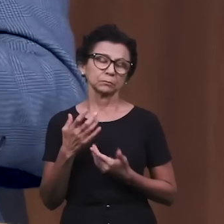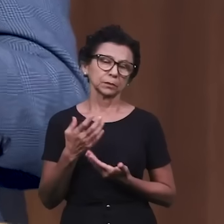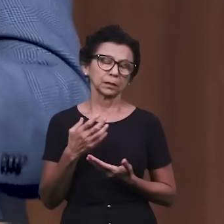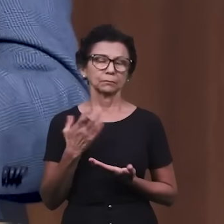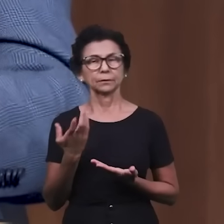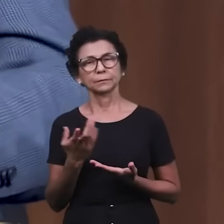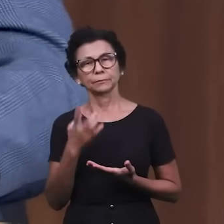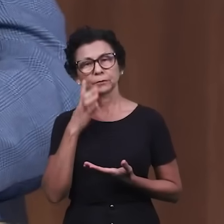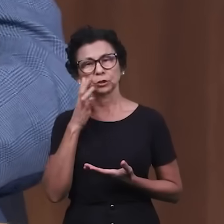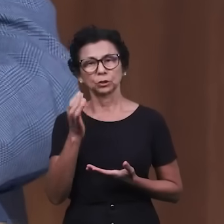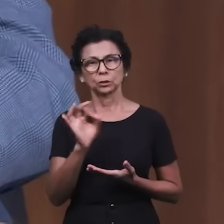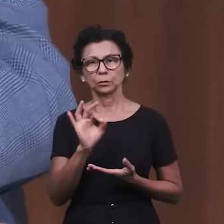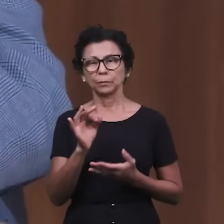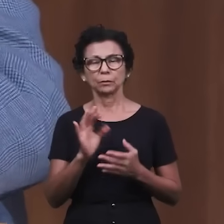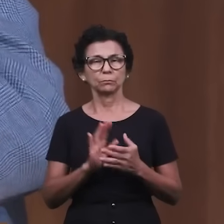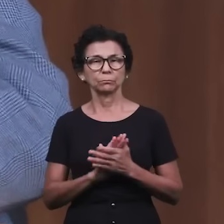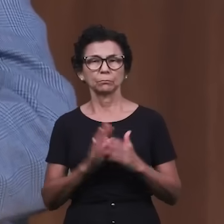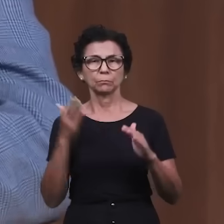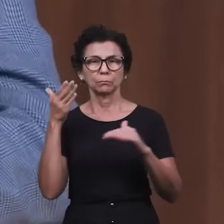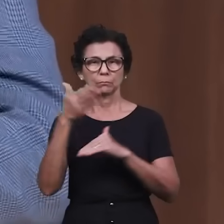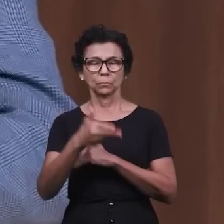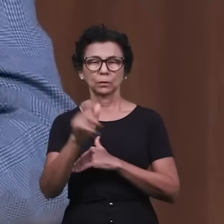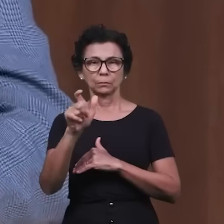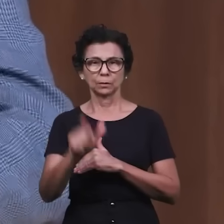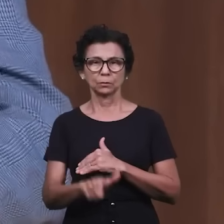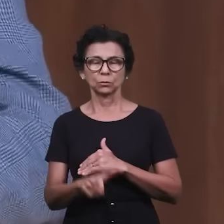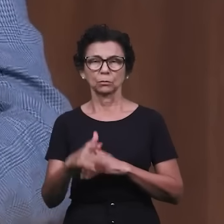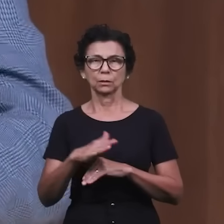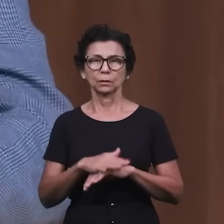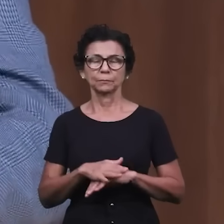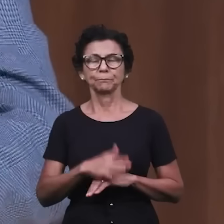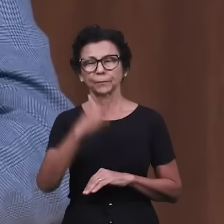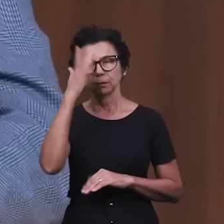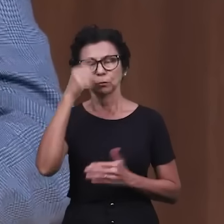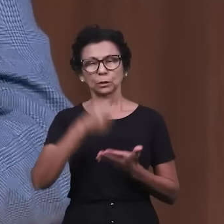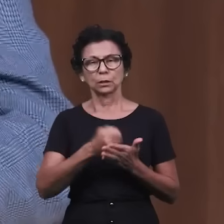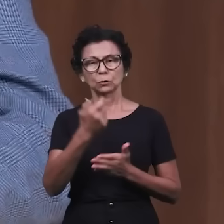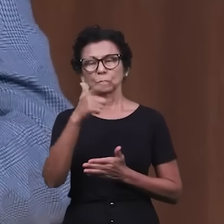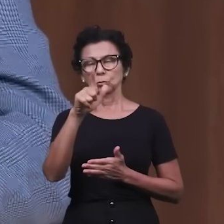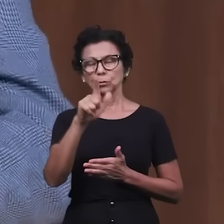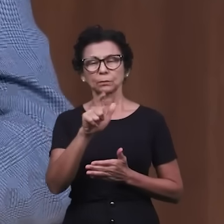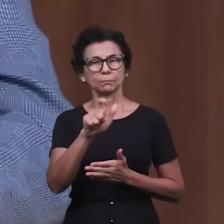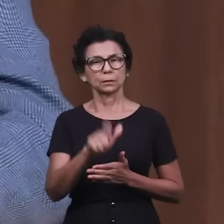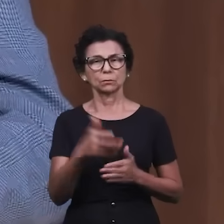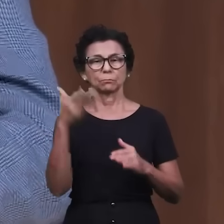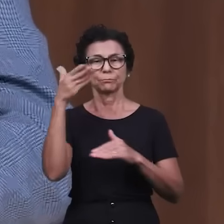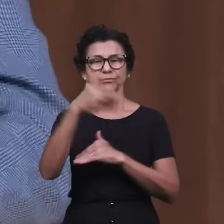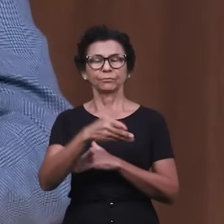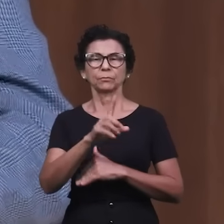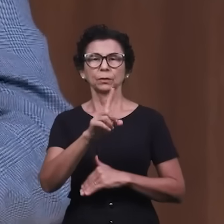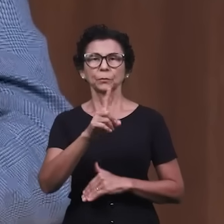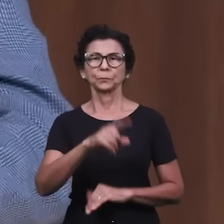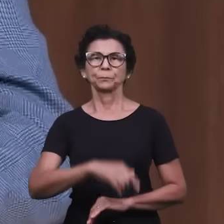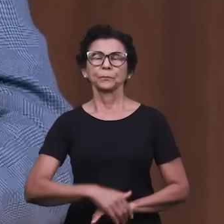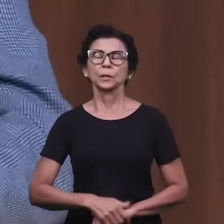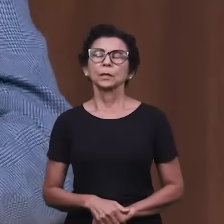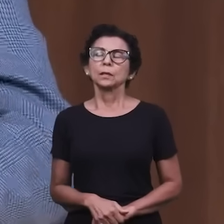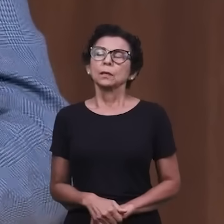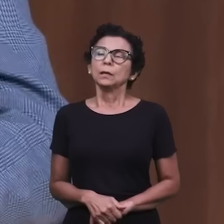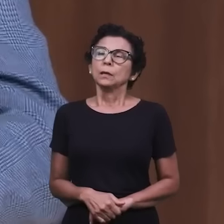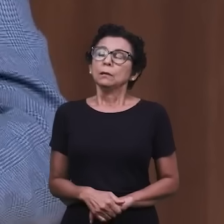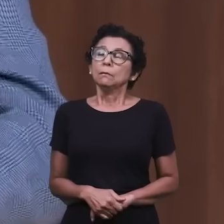pastor conduzindo a reunião. No meio, aí começou a reunião e tal, aí ele perguntou,